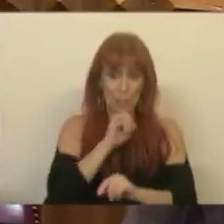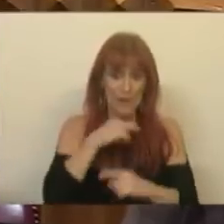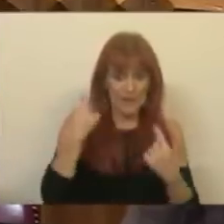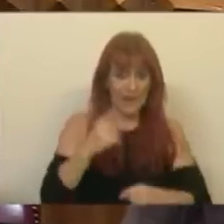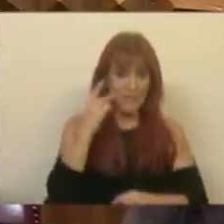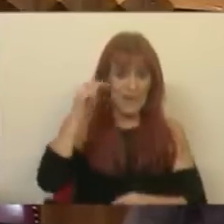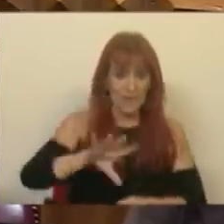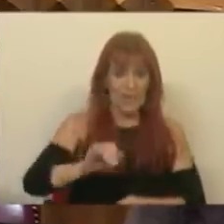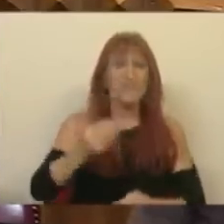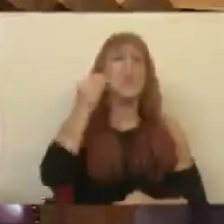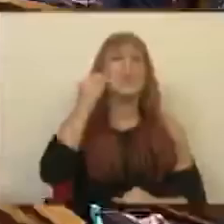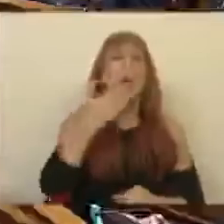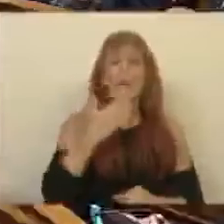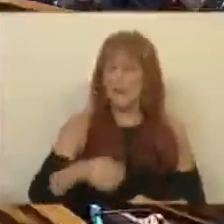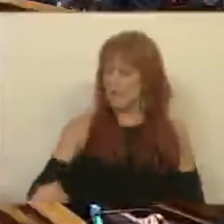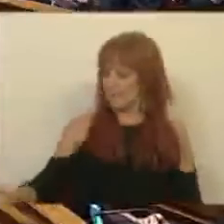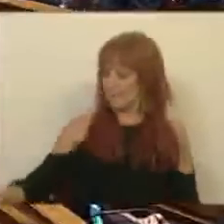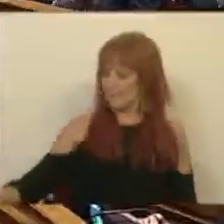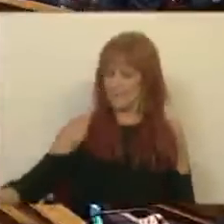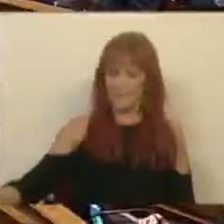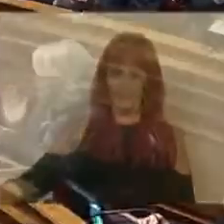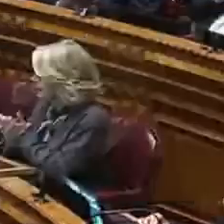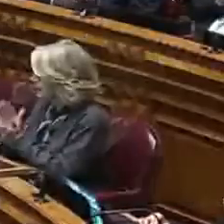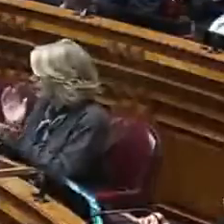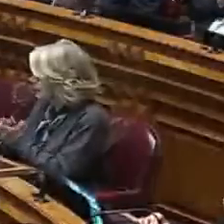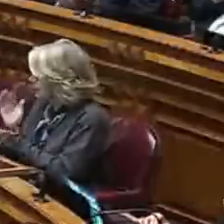de viver Neste País Muito obrigado